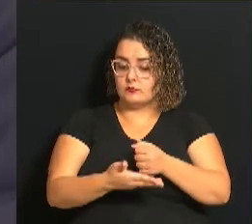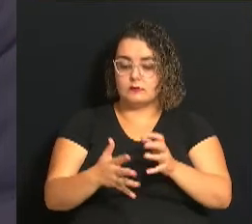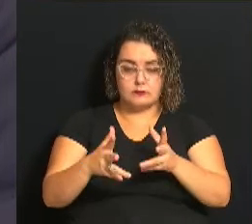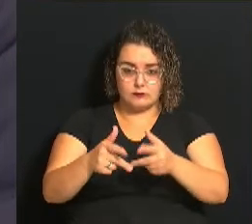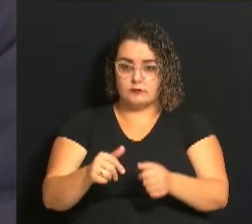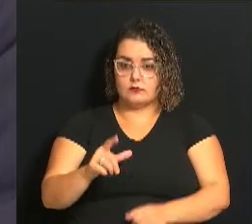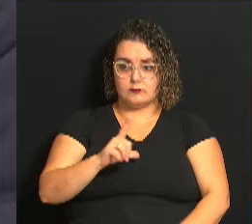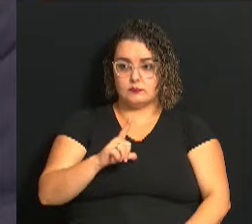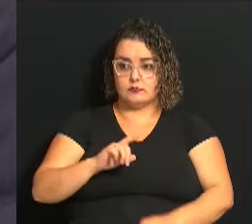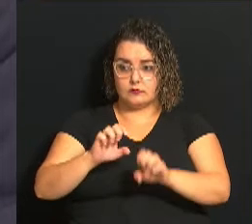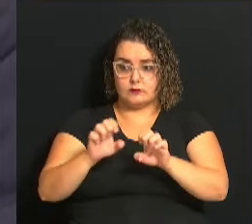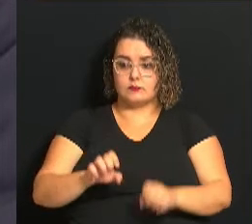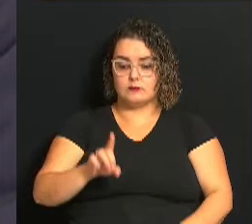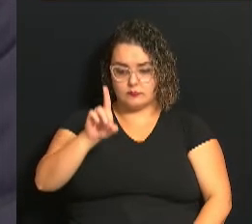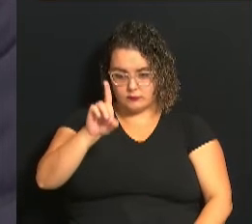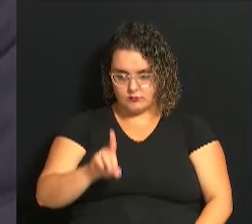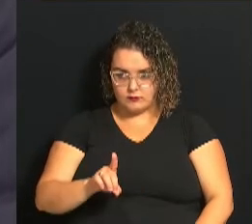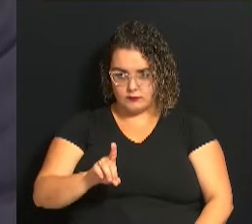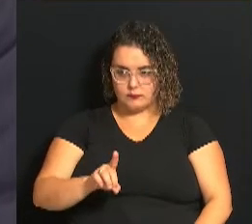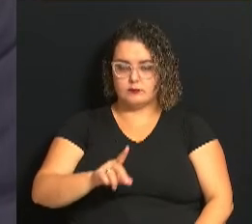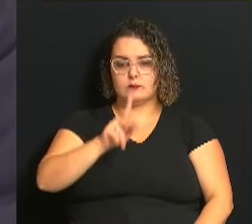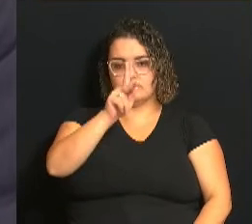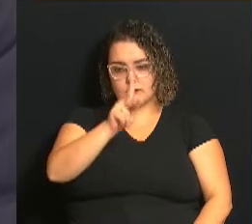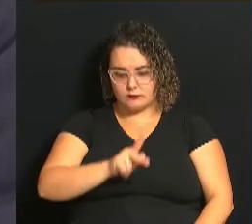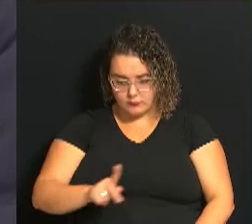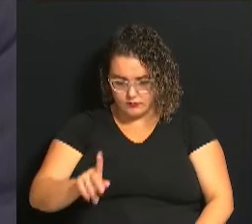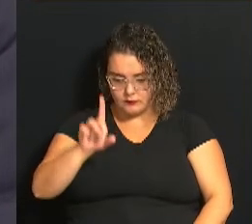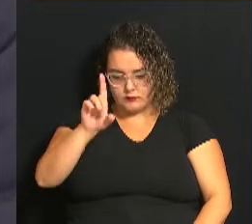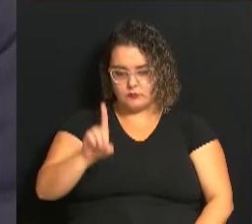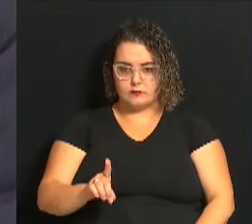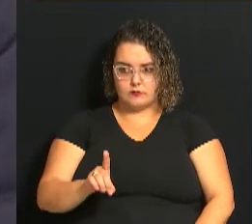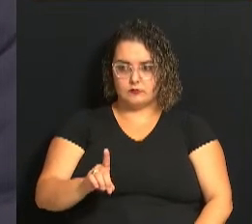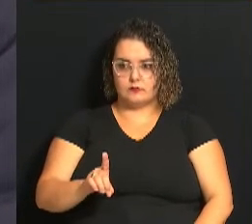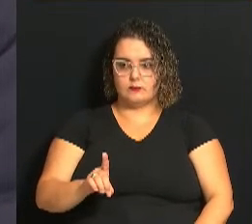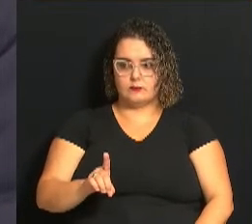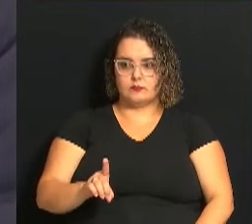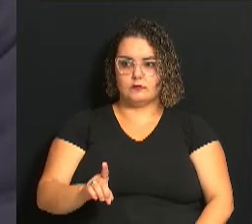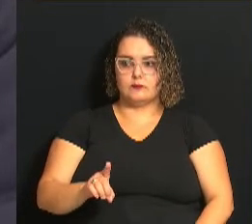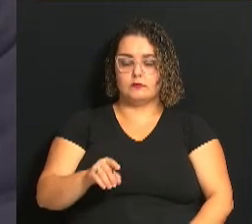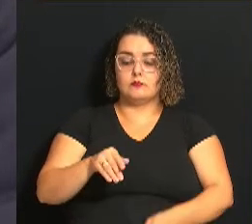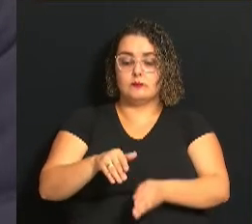de diretor, vice-diretor e orientador pedagógico.